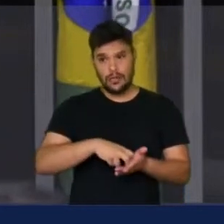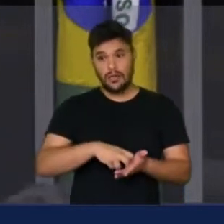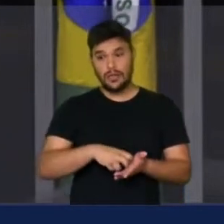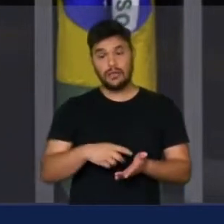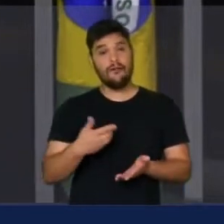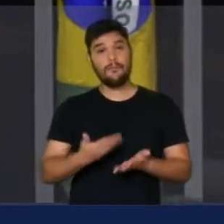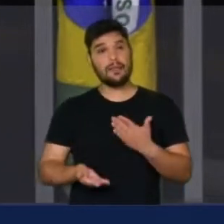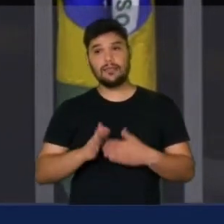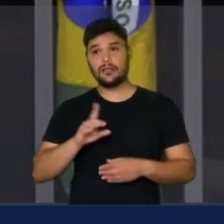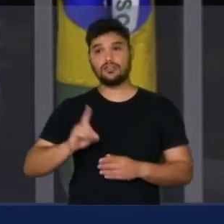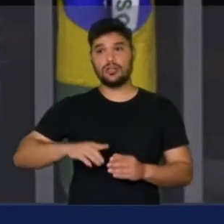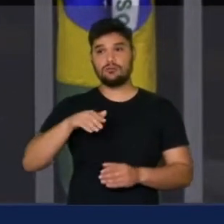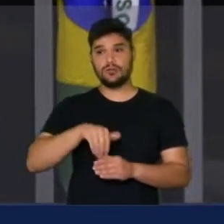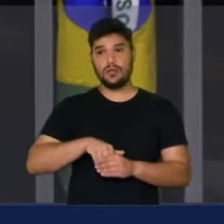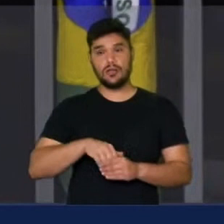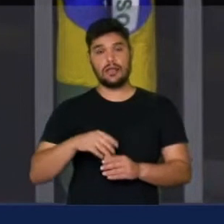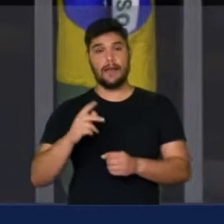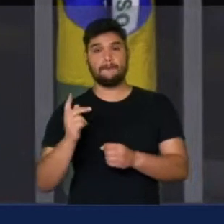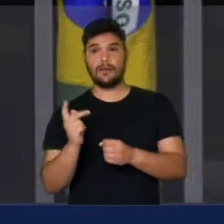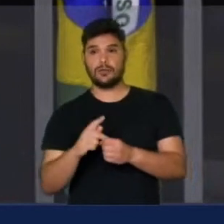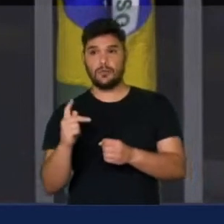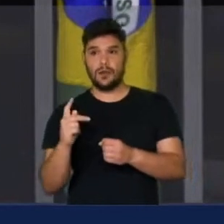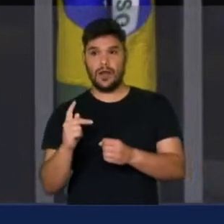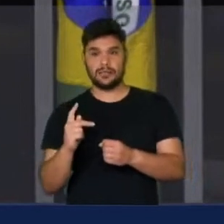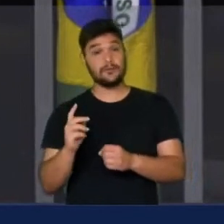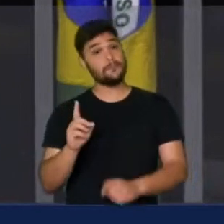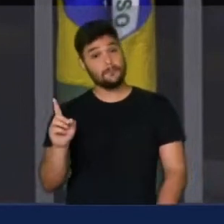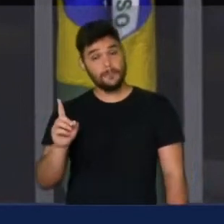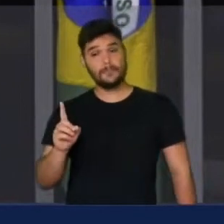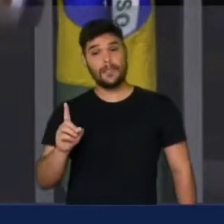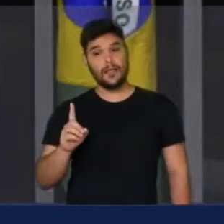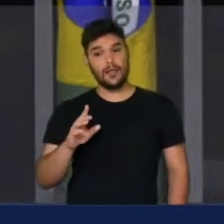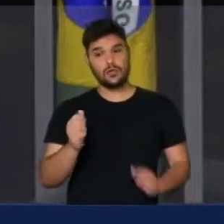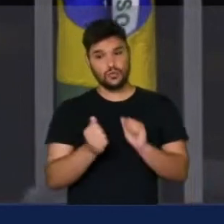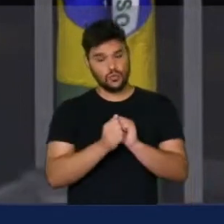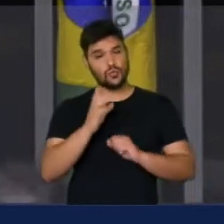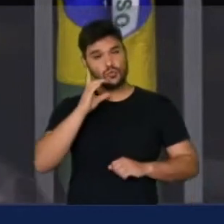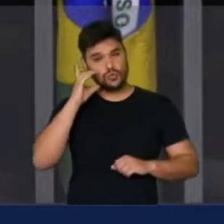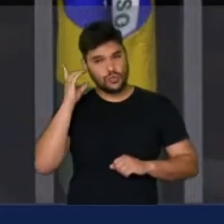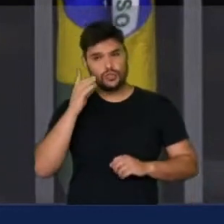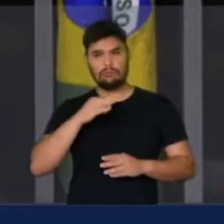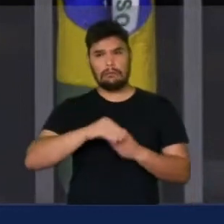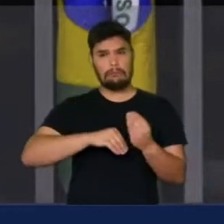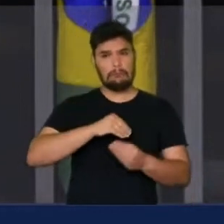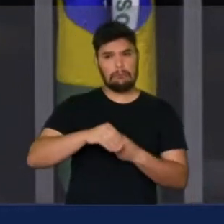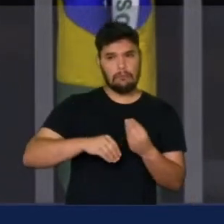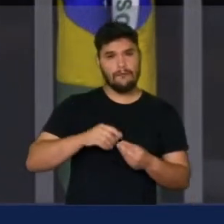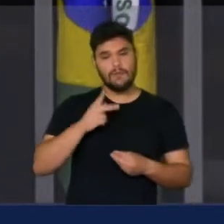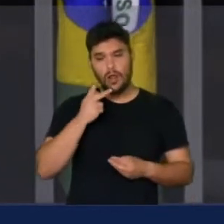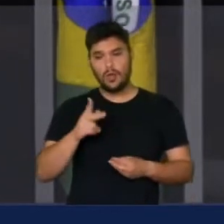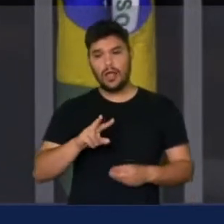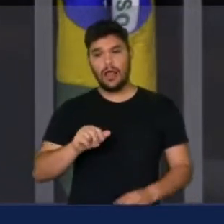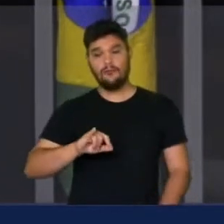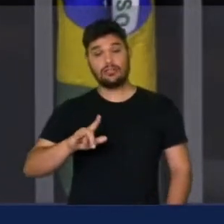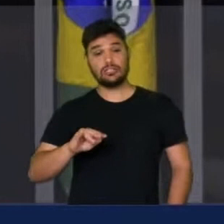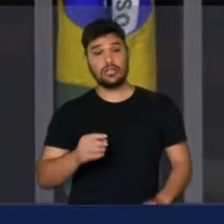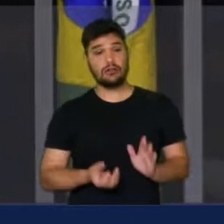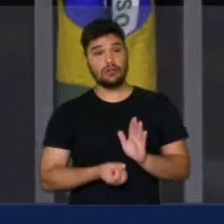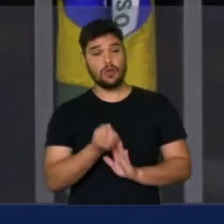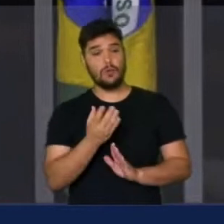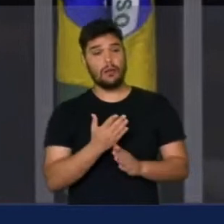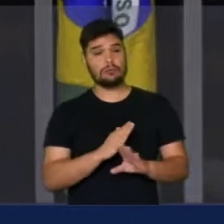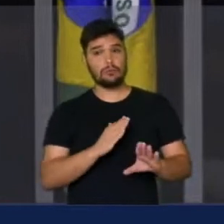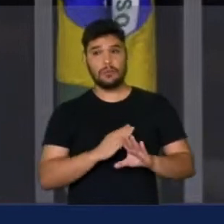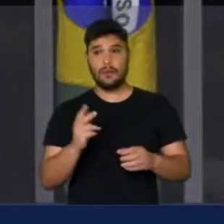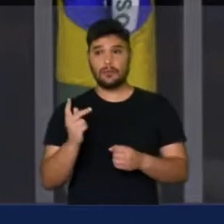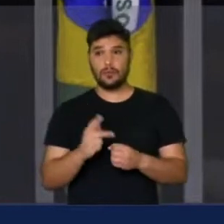E Petrobras, o cara que estava lá no governo Dilma, no meio daquele rolo todo, que disse que a Lava Jato foi criada para destruir a Petrobras. É